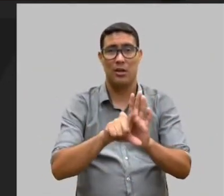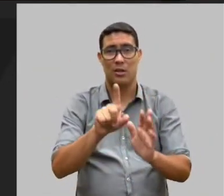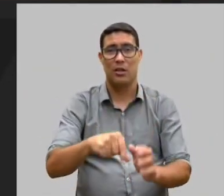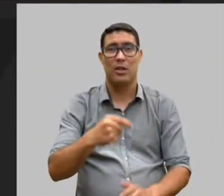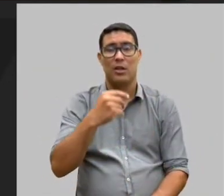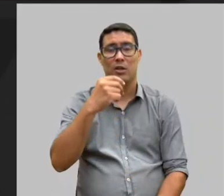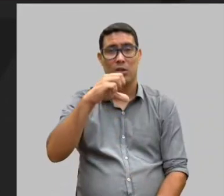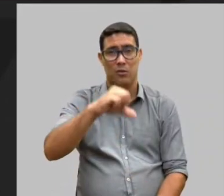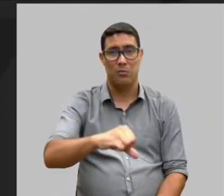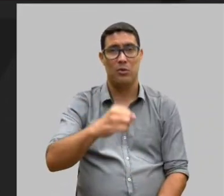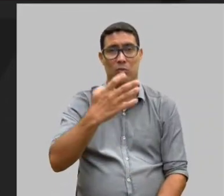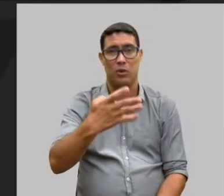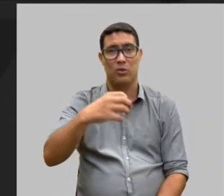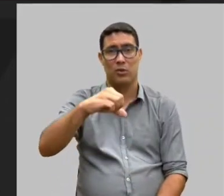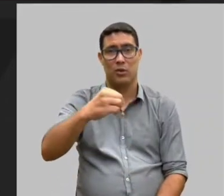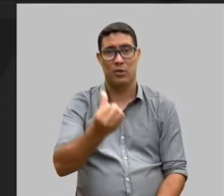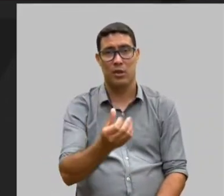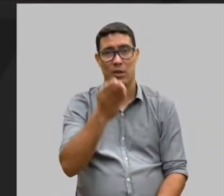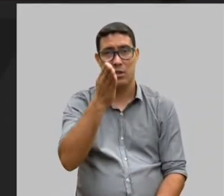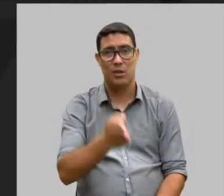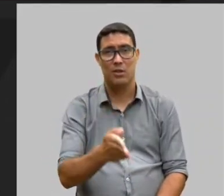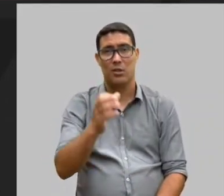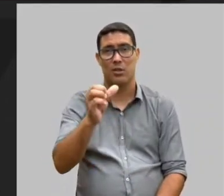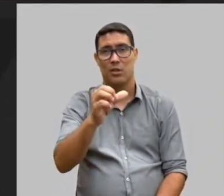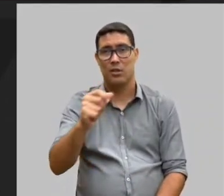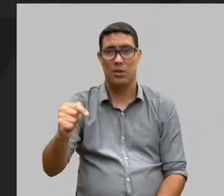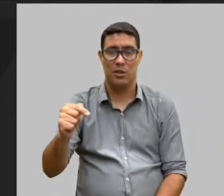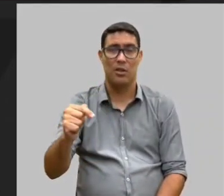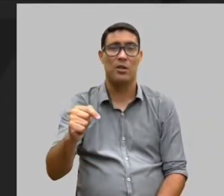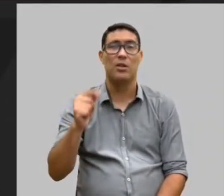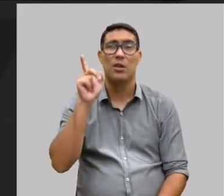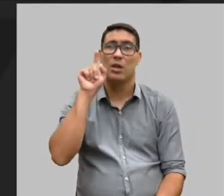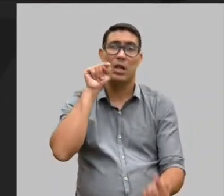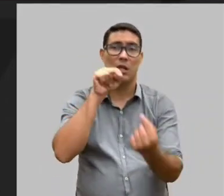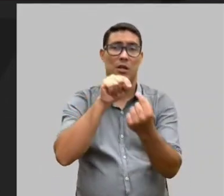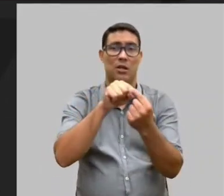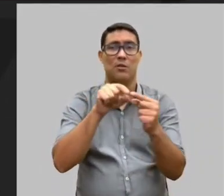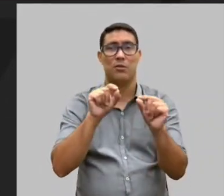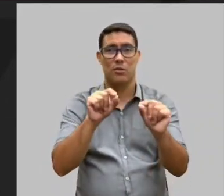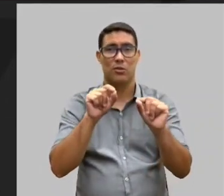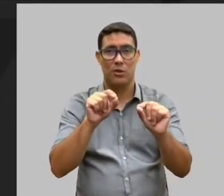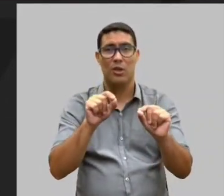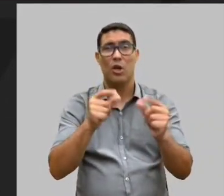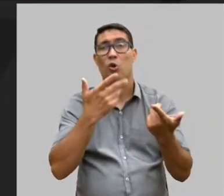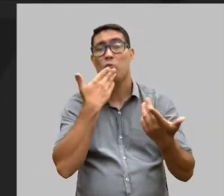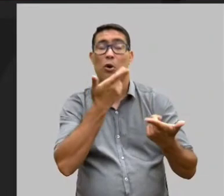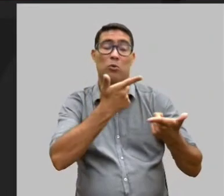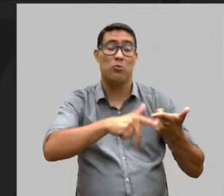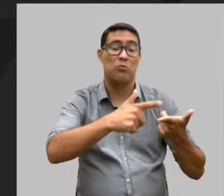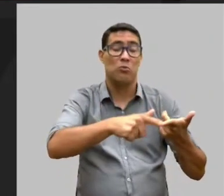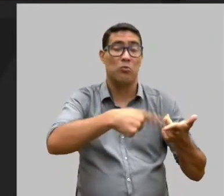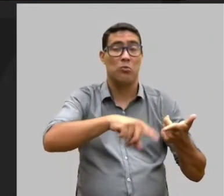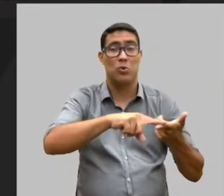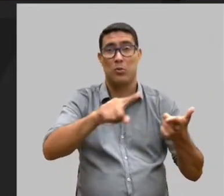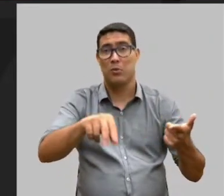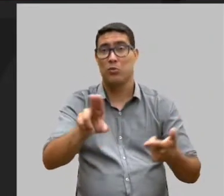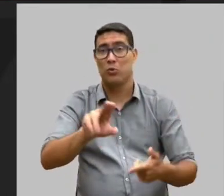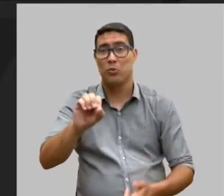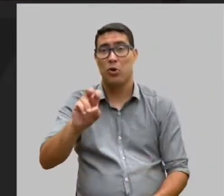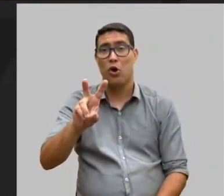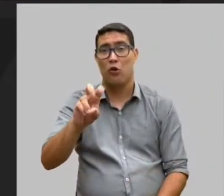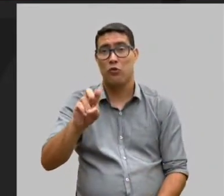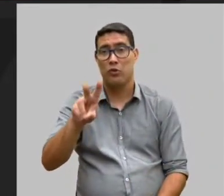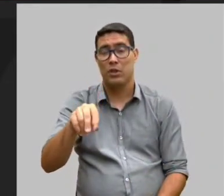e 9496 de 97 né que ali é considerada então a causa do problema tidda como o ovo da serpente